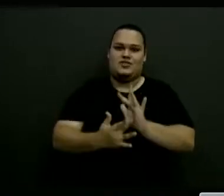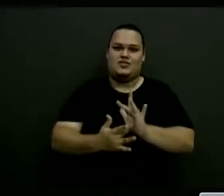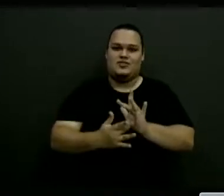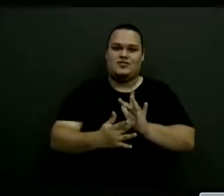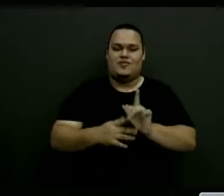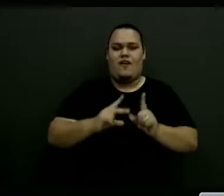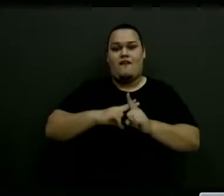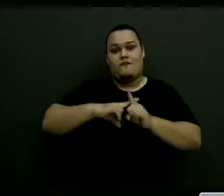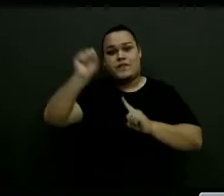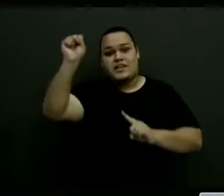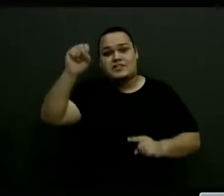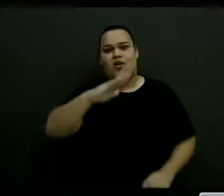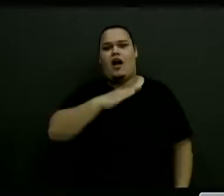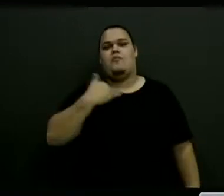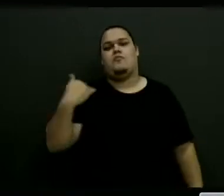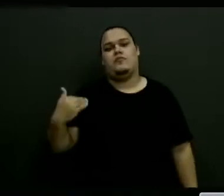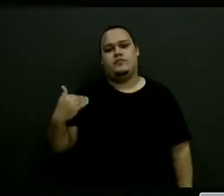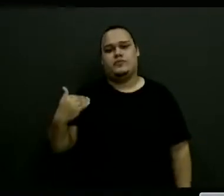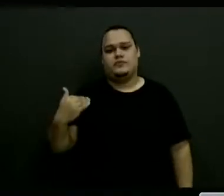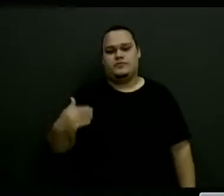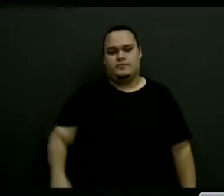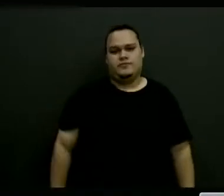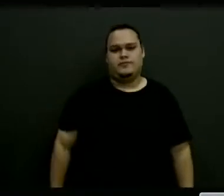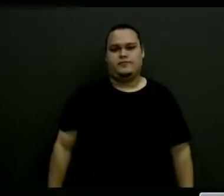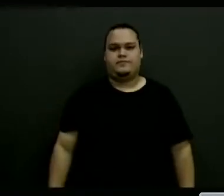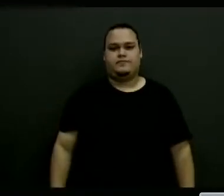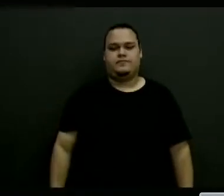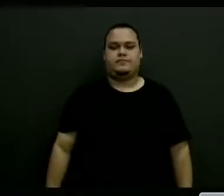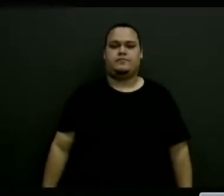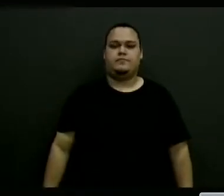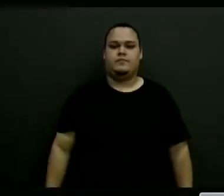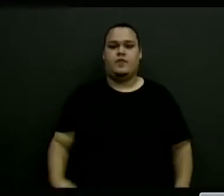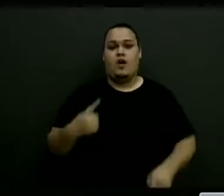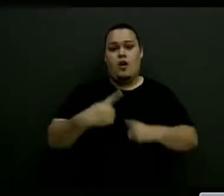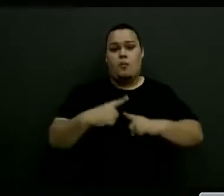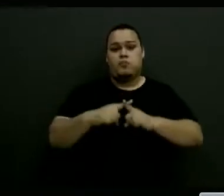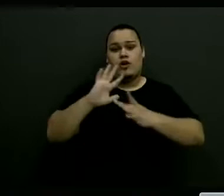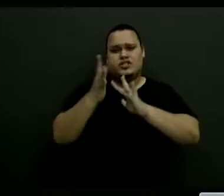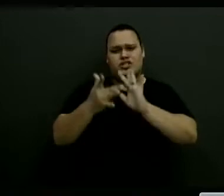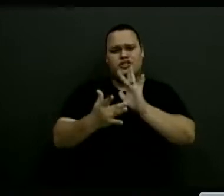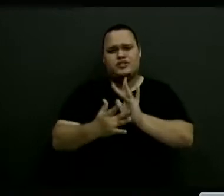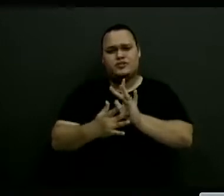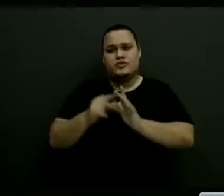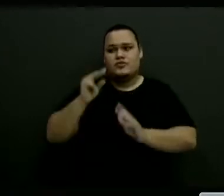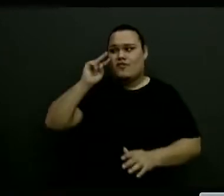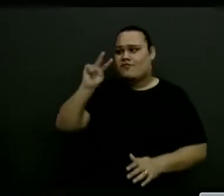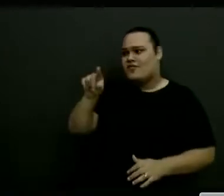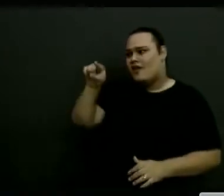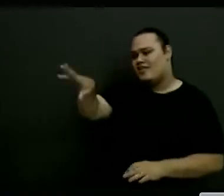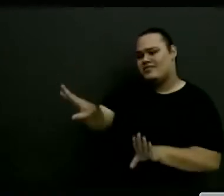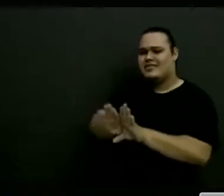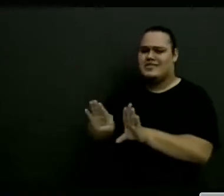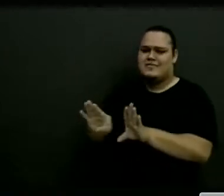humanidade se ganhou, se alcançou ali no Getsêmani. Ali ele foi quebrantado com clamor